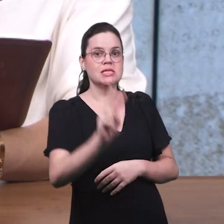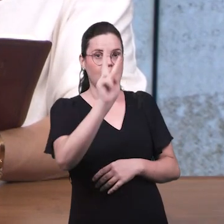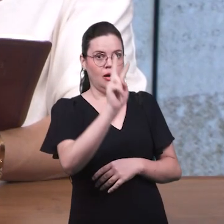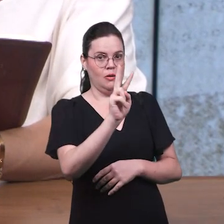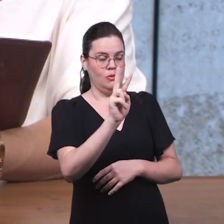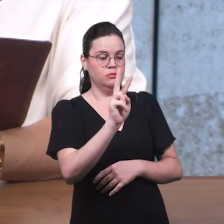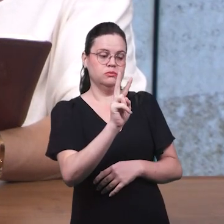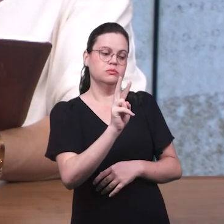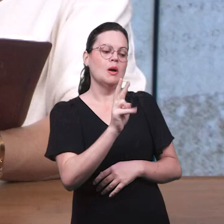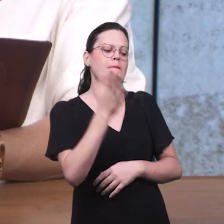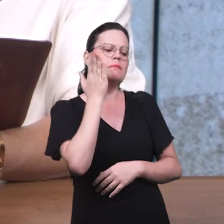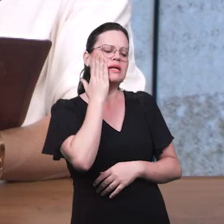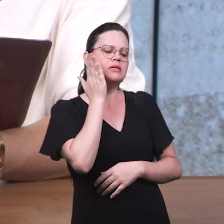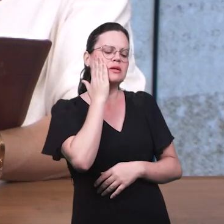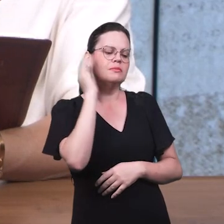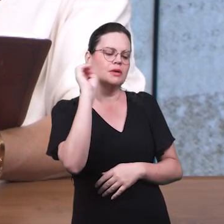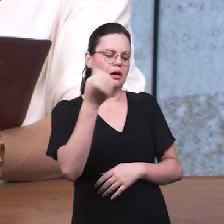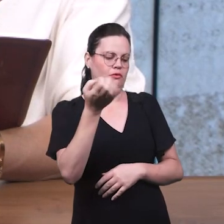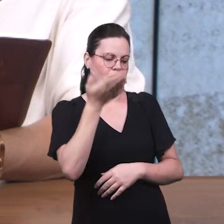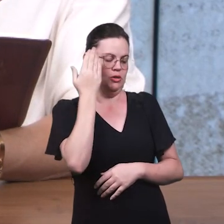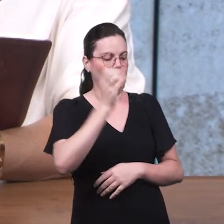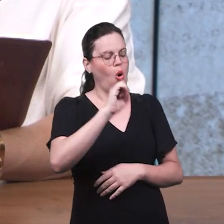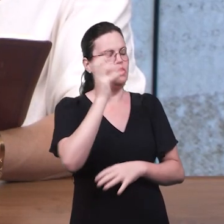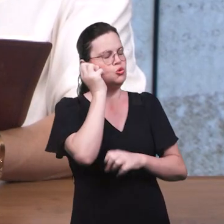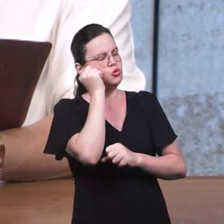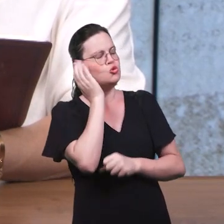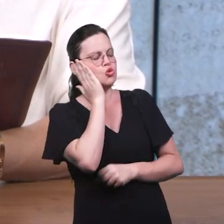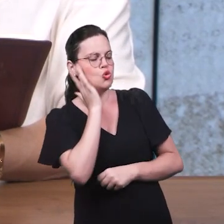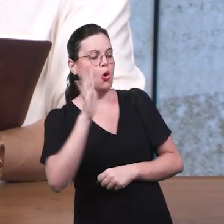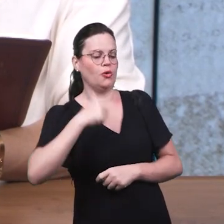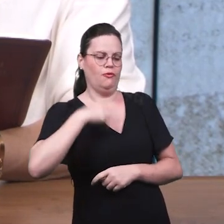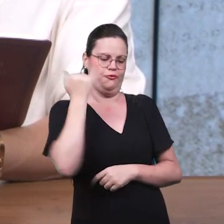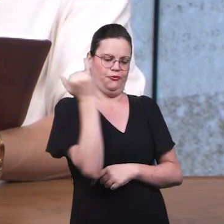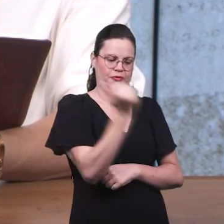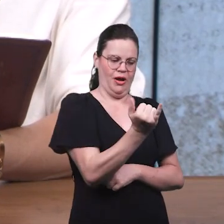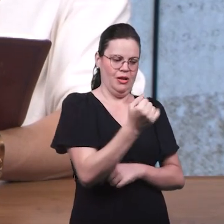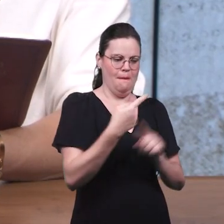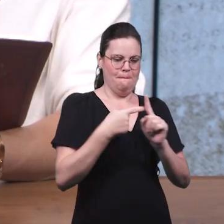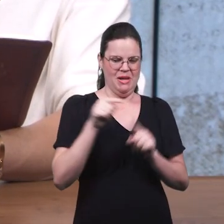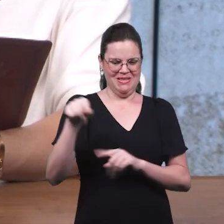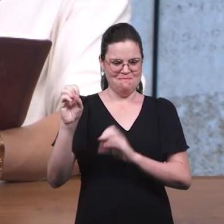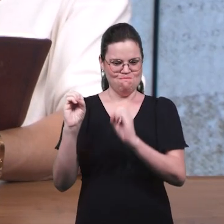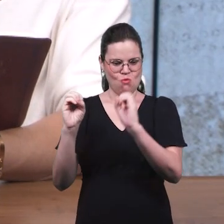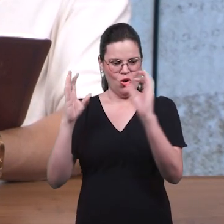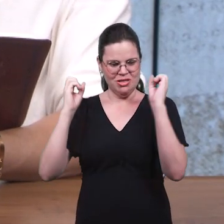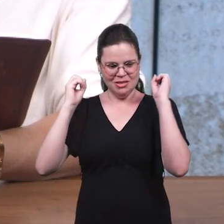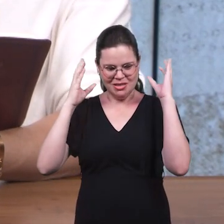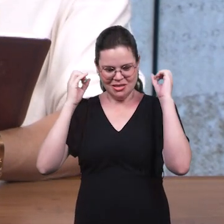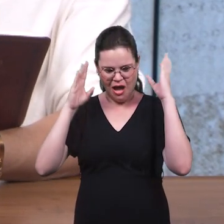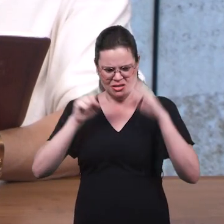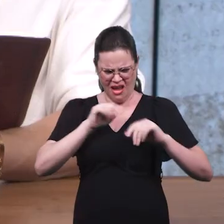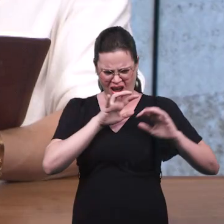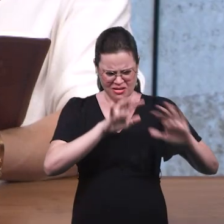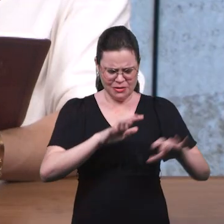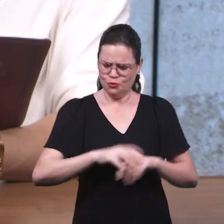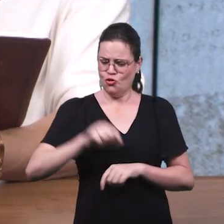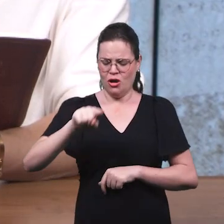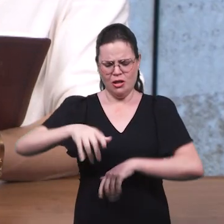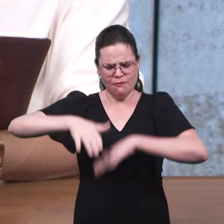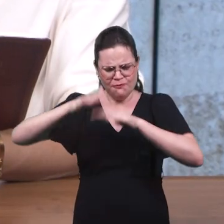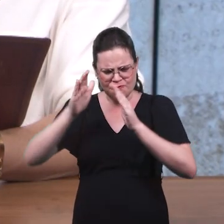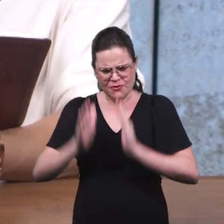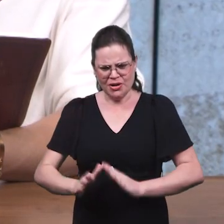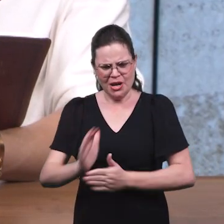conhecer, ou em sonhos falarei com ele. Não é assim com o meu servo Moisés, que é fiel